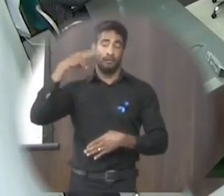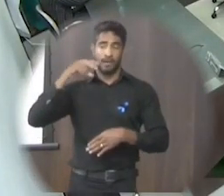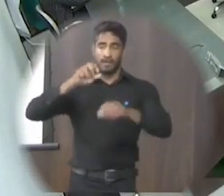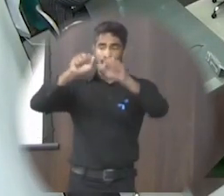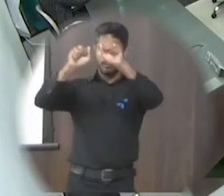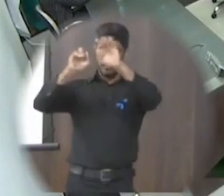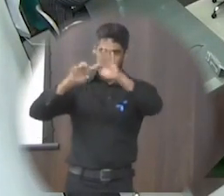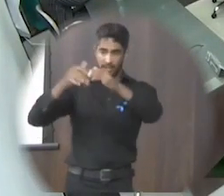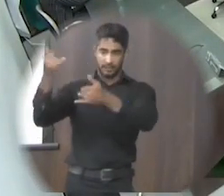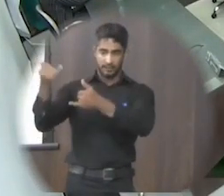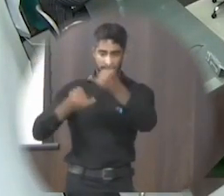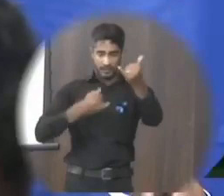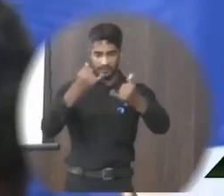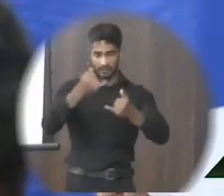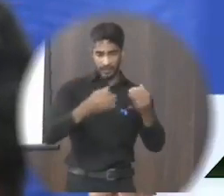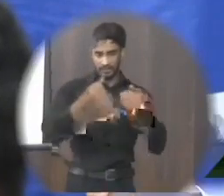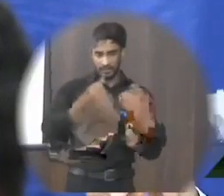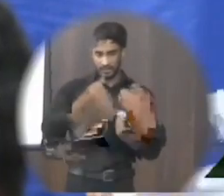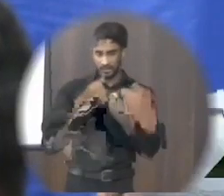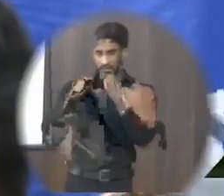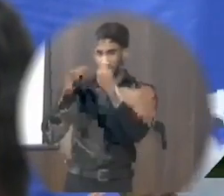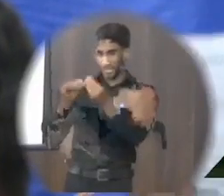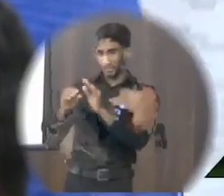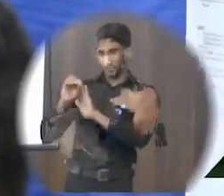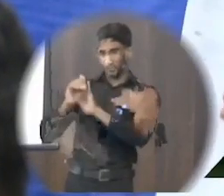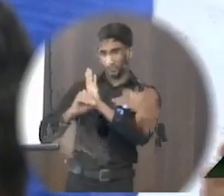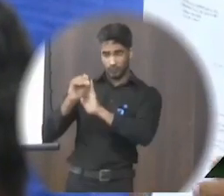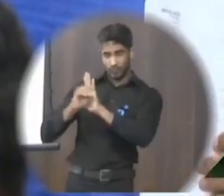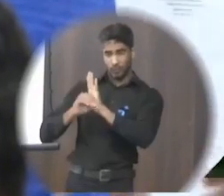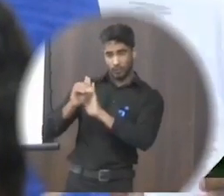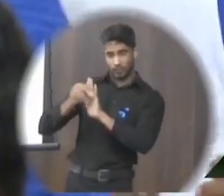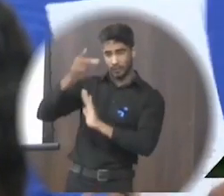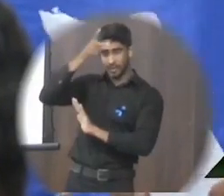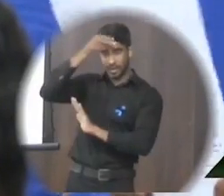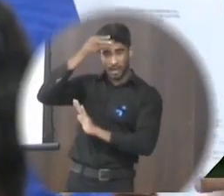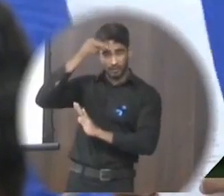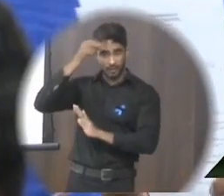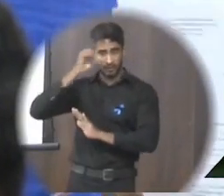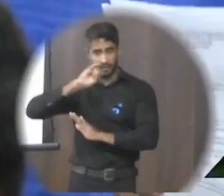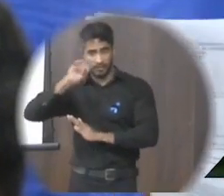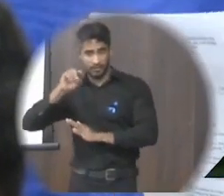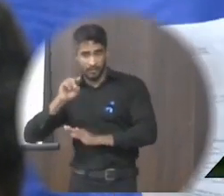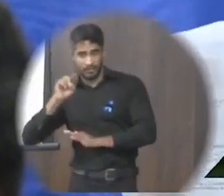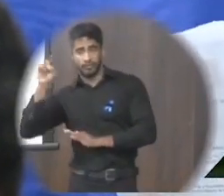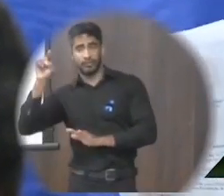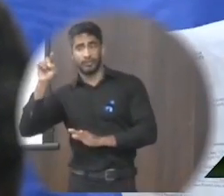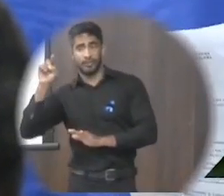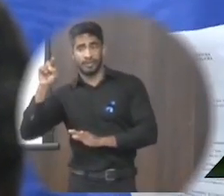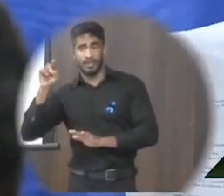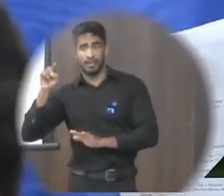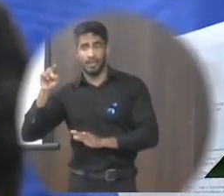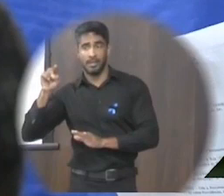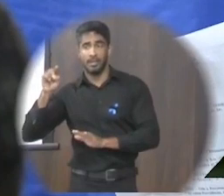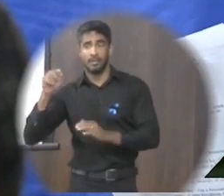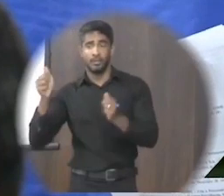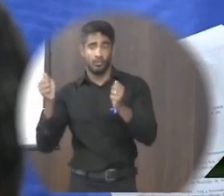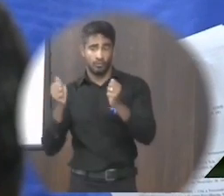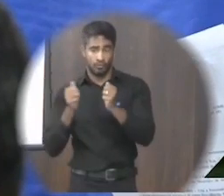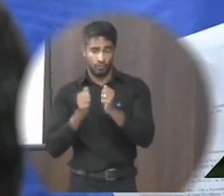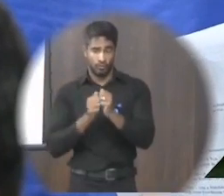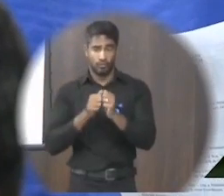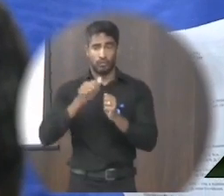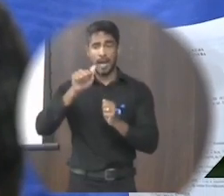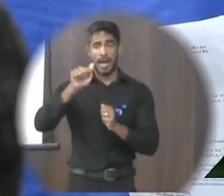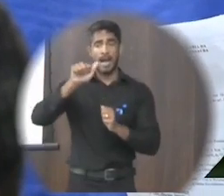na forma regimental requerer que seja encaminhado ofício ao prefeito municipal de Janaúba, senhor José Aparecido Mendes Santos, juntamente ao senhor